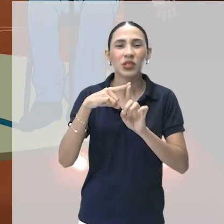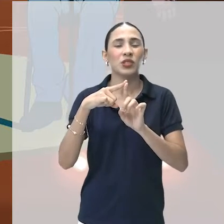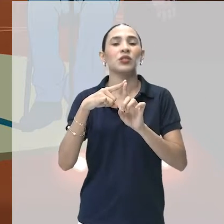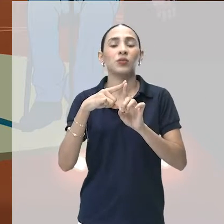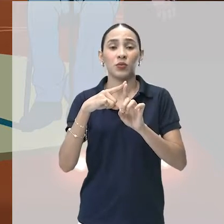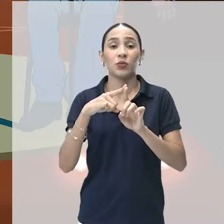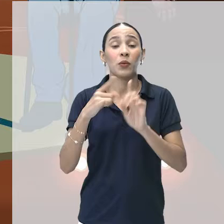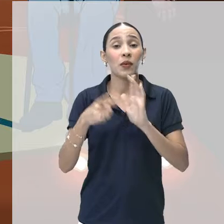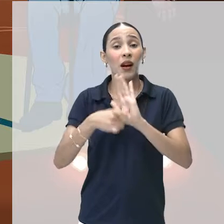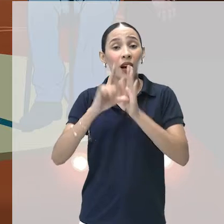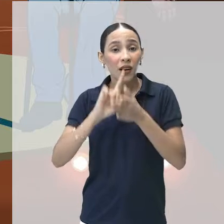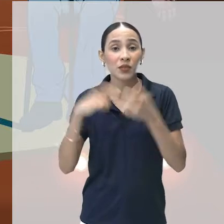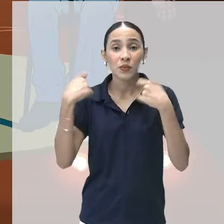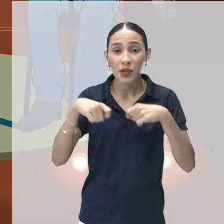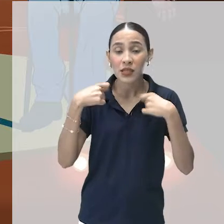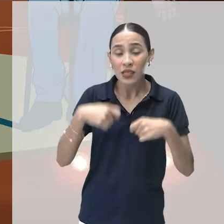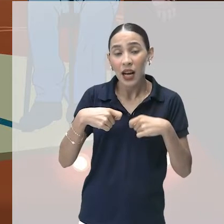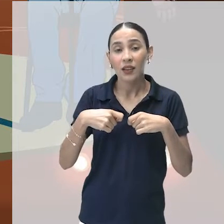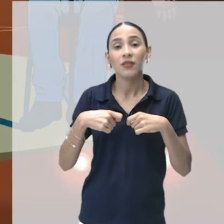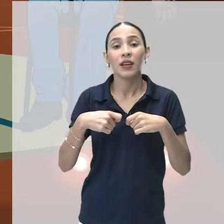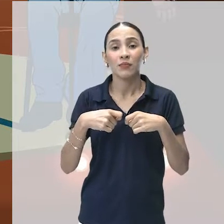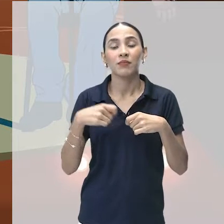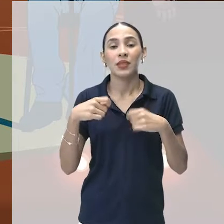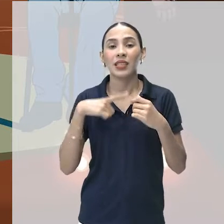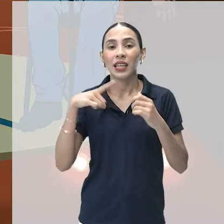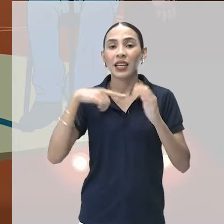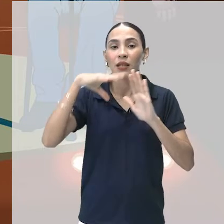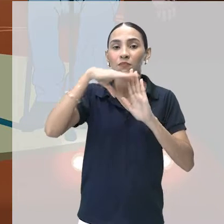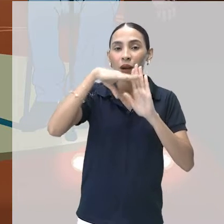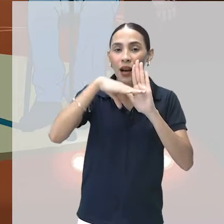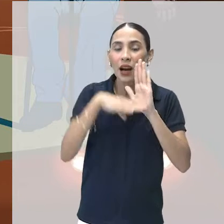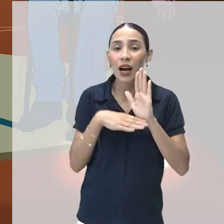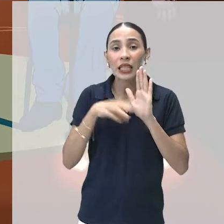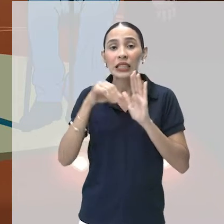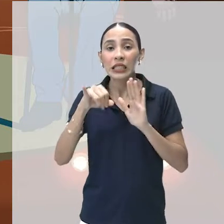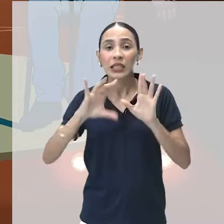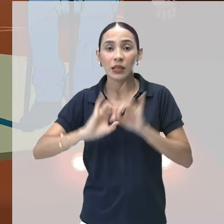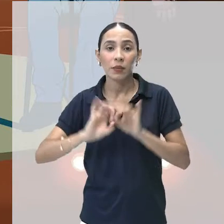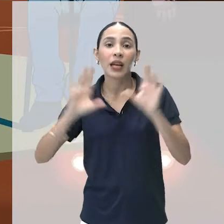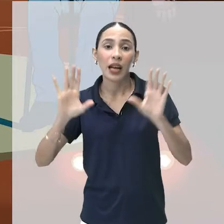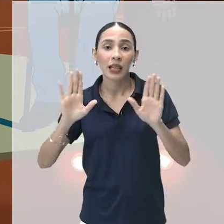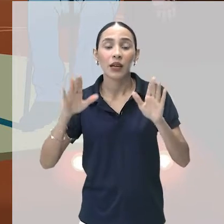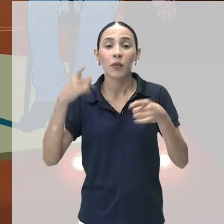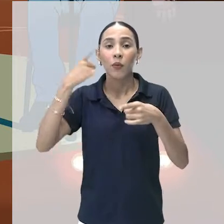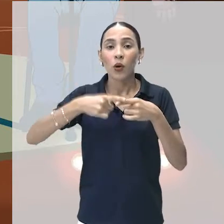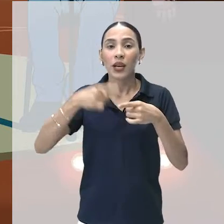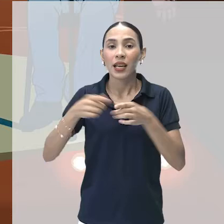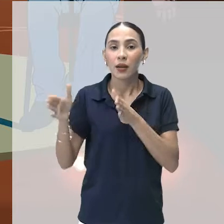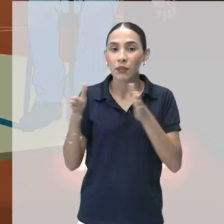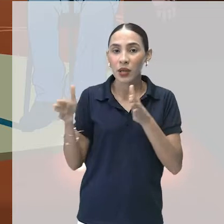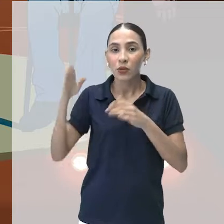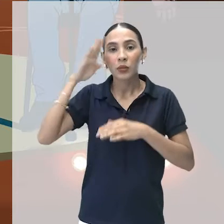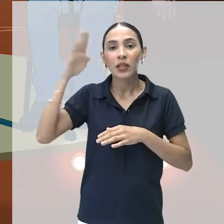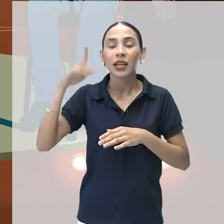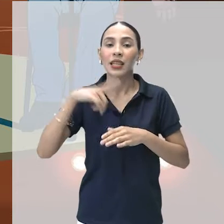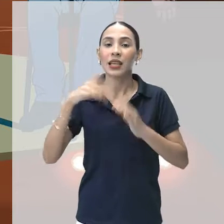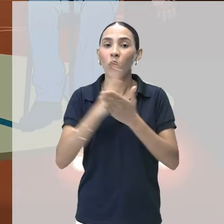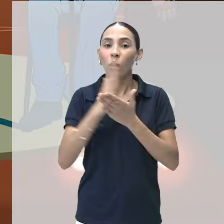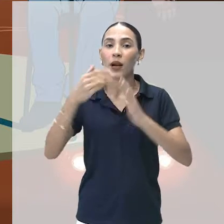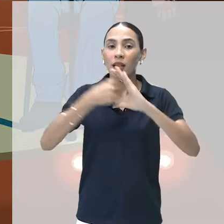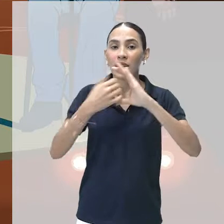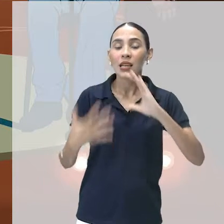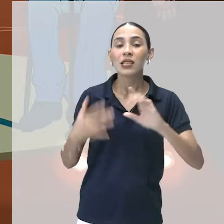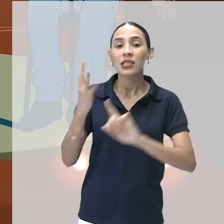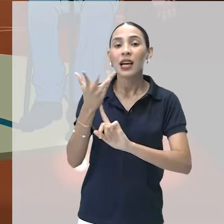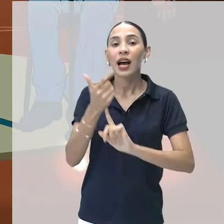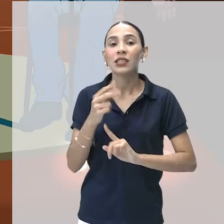rigoroso sistema para ver se era liberada para as pessoas ouvirem. Então, a ditadura militar tem algumas características e a